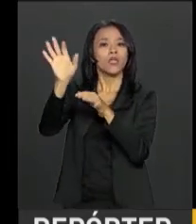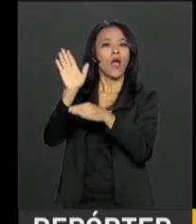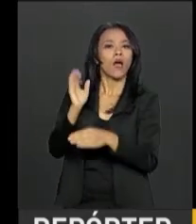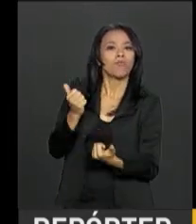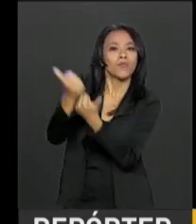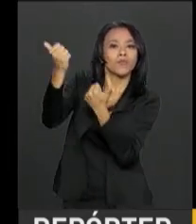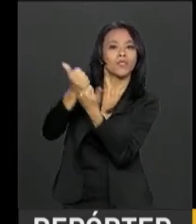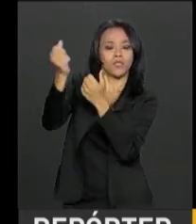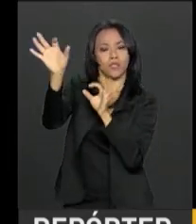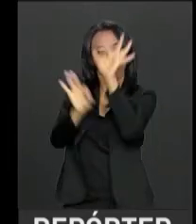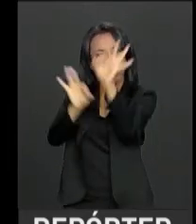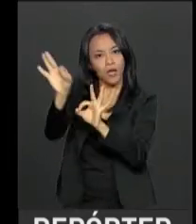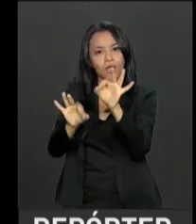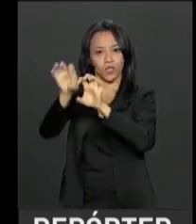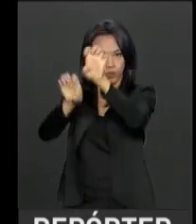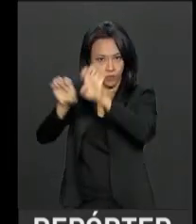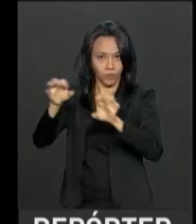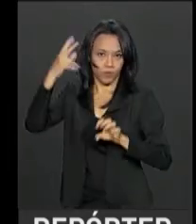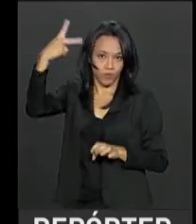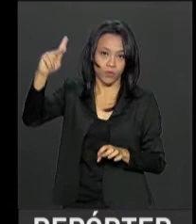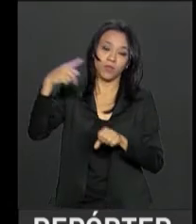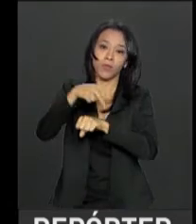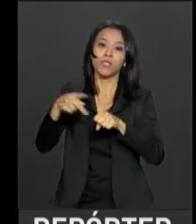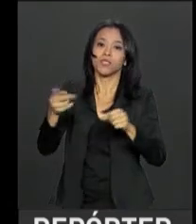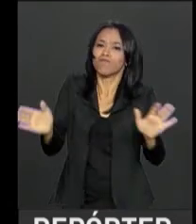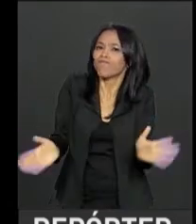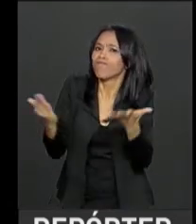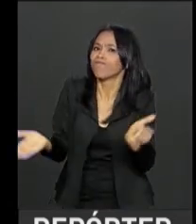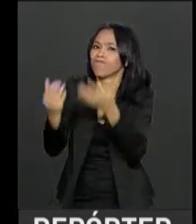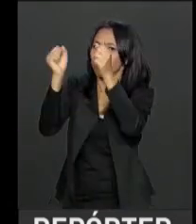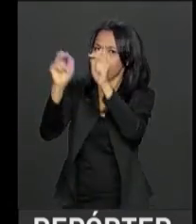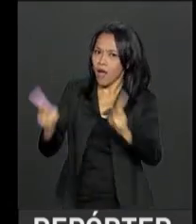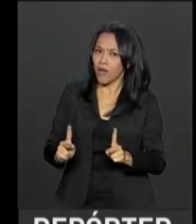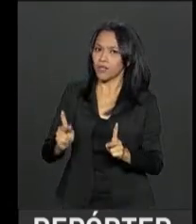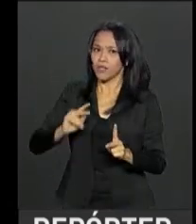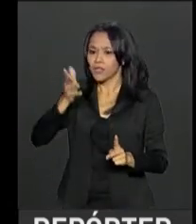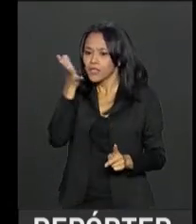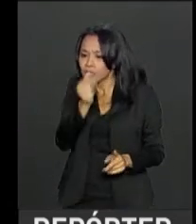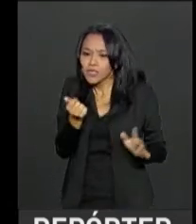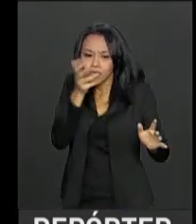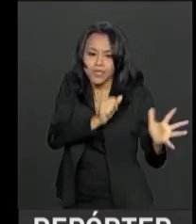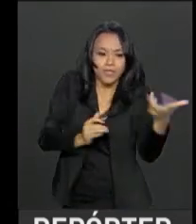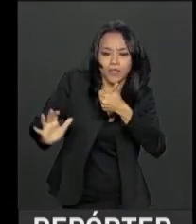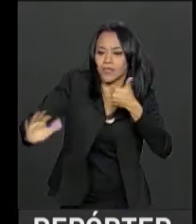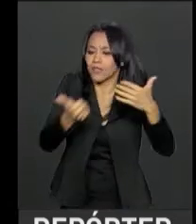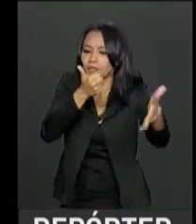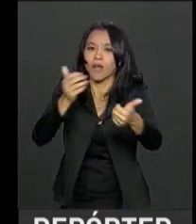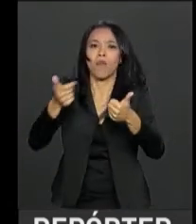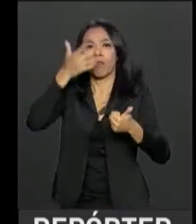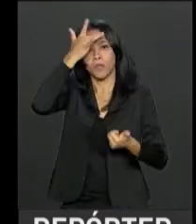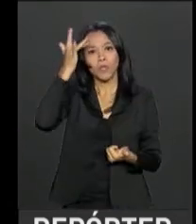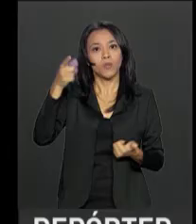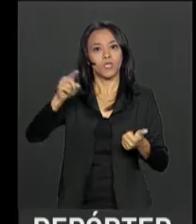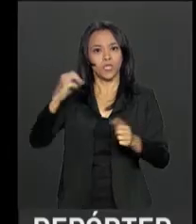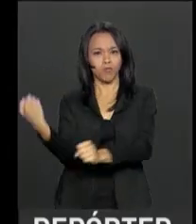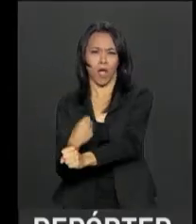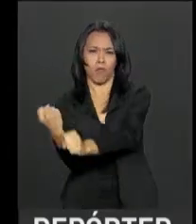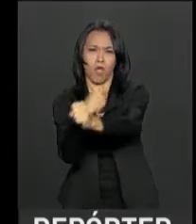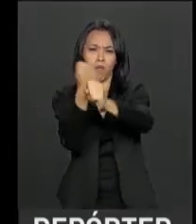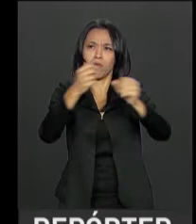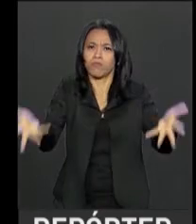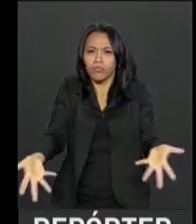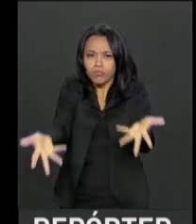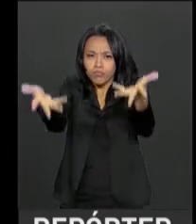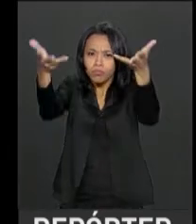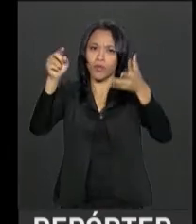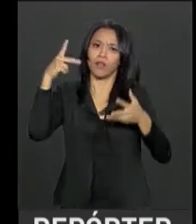país provêm do pai socorrendo vítimas e erguendo instituições e vemos que